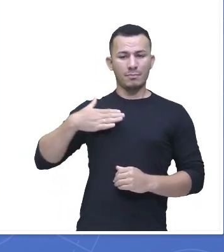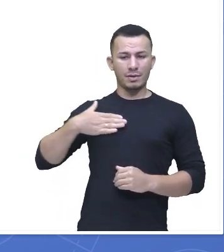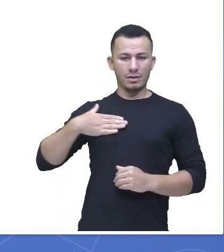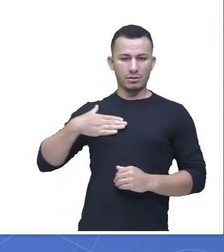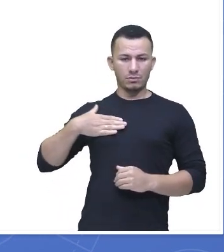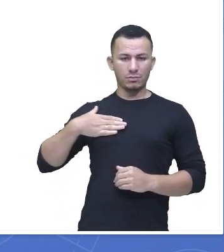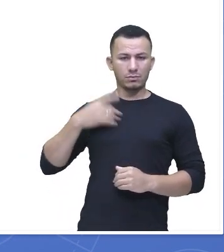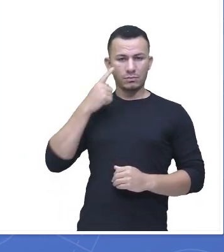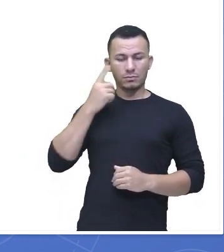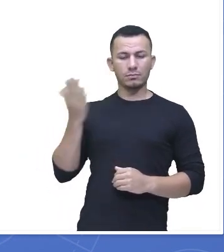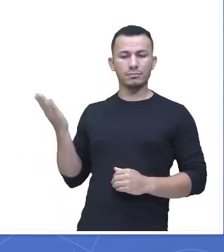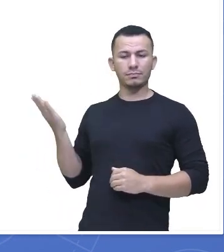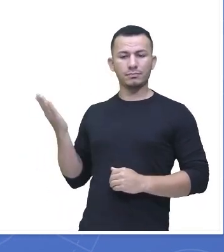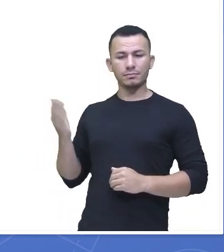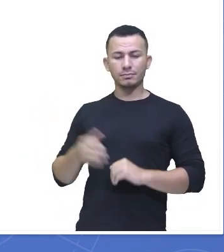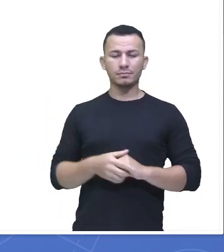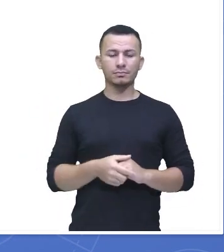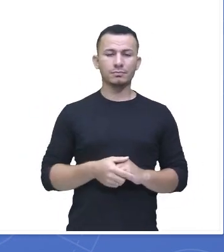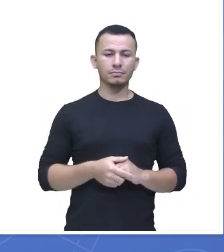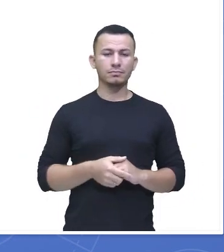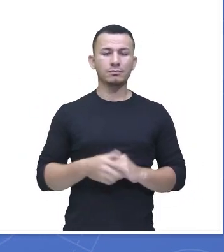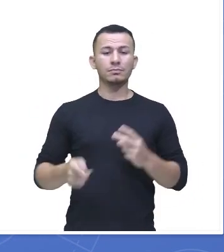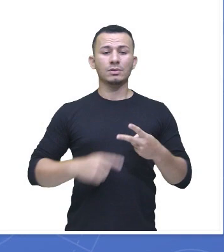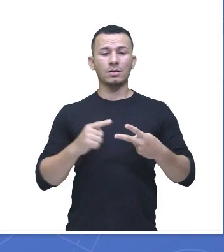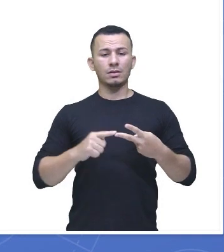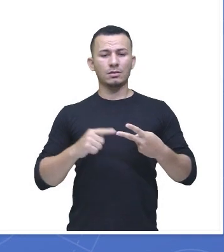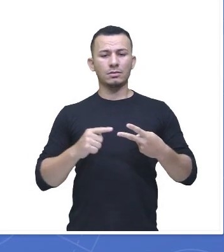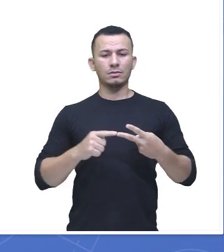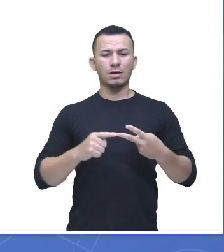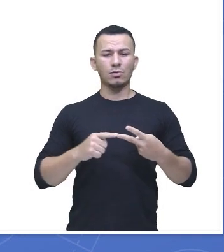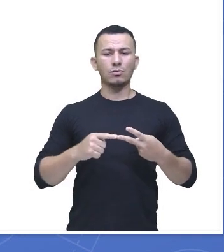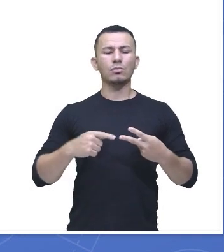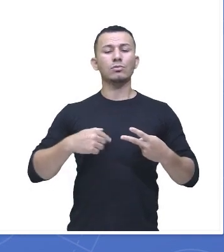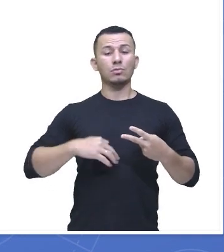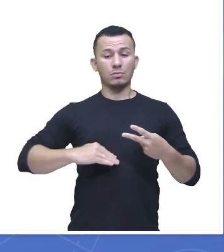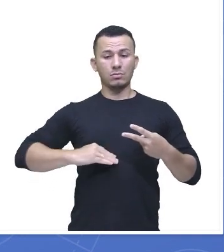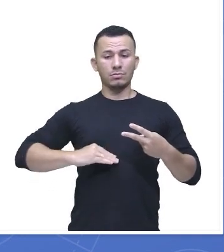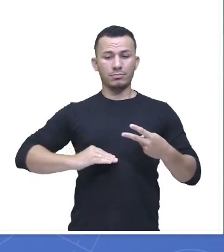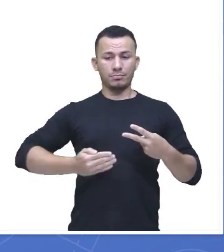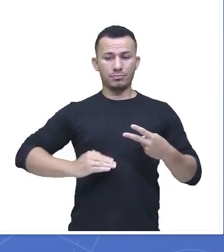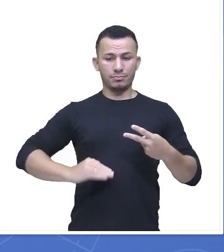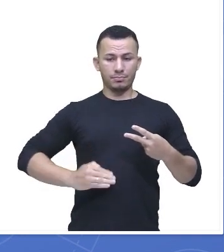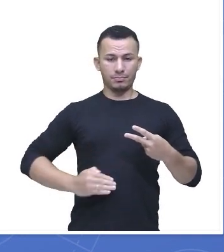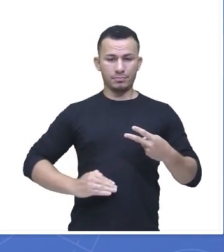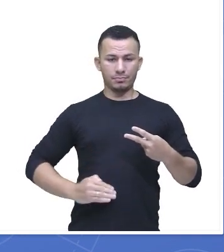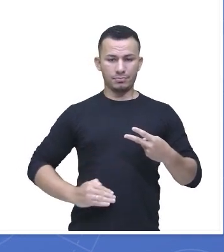ó. Nós temos aqui o reto abdominal.